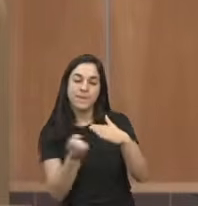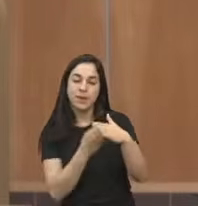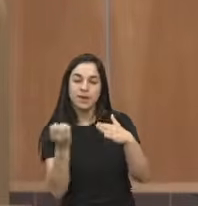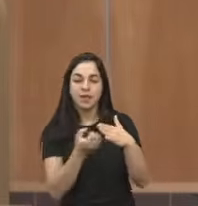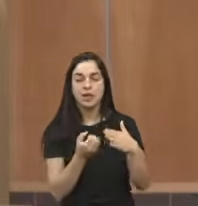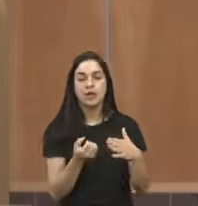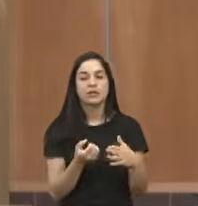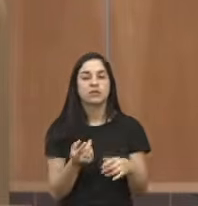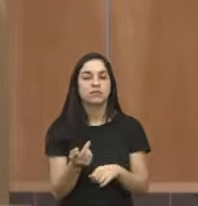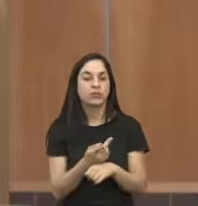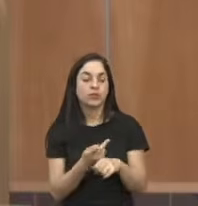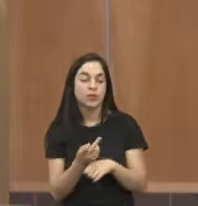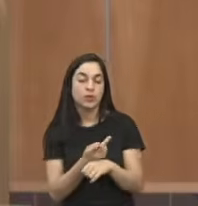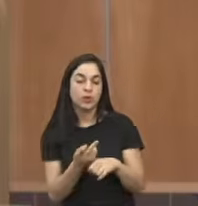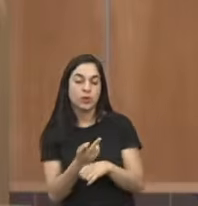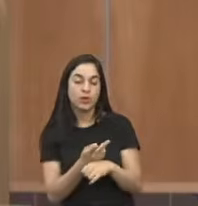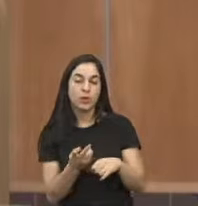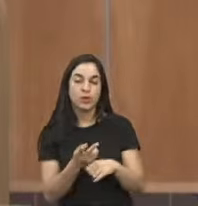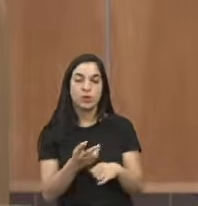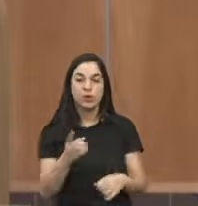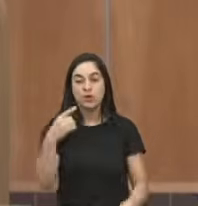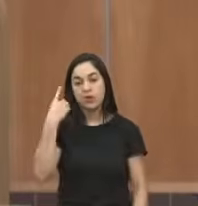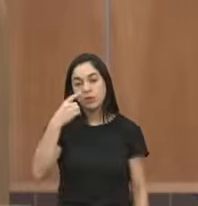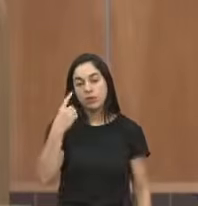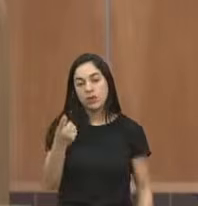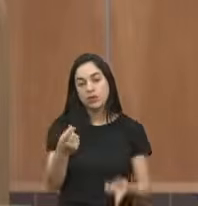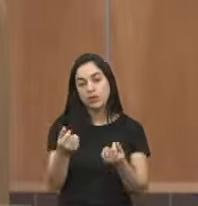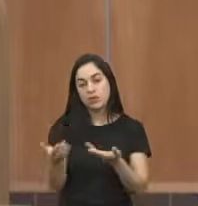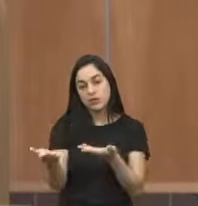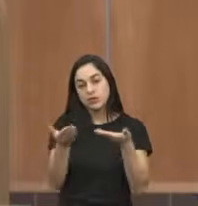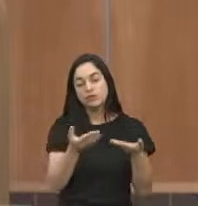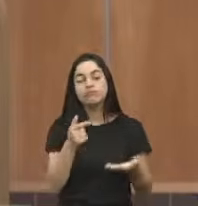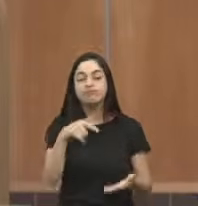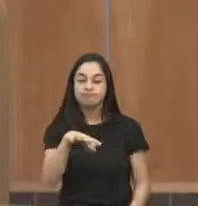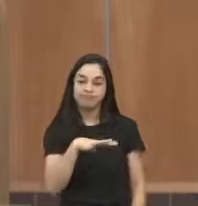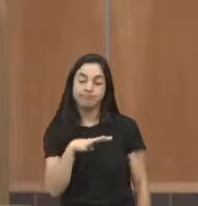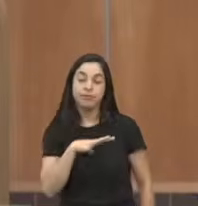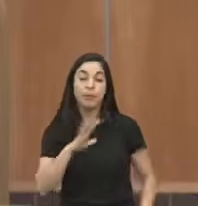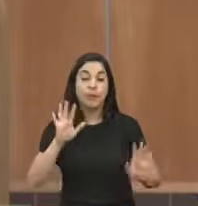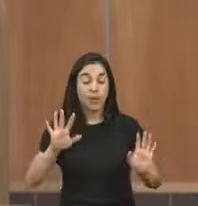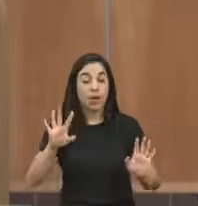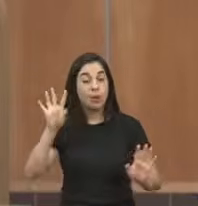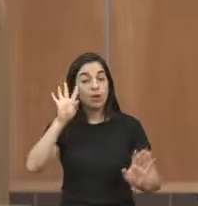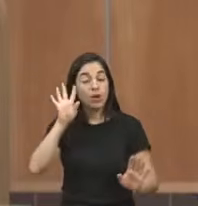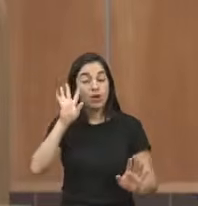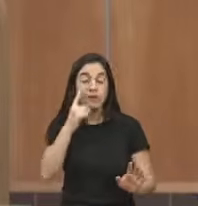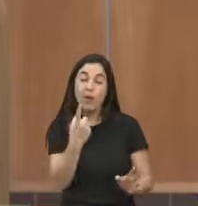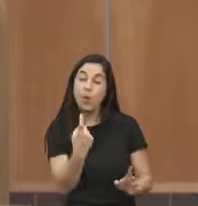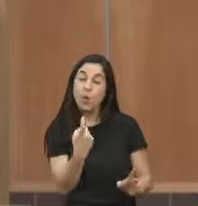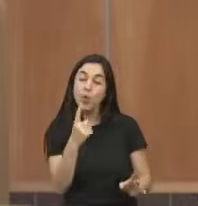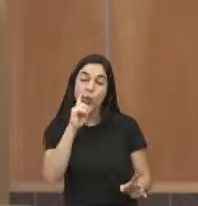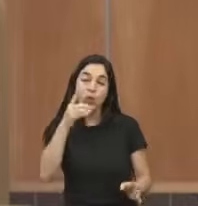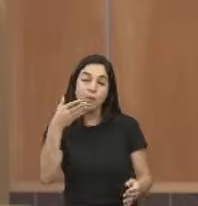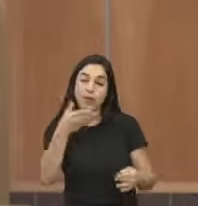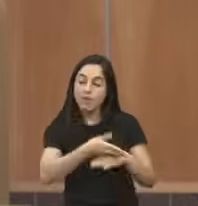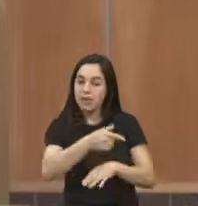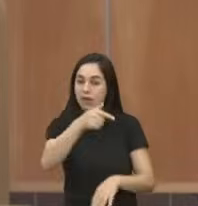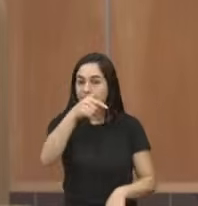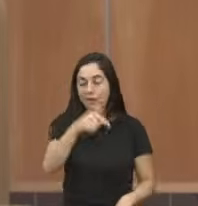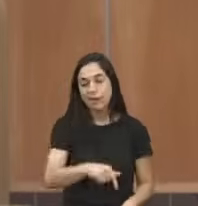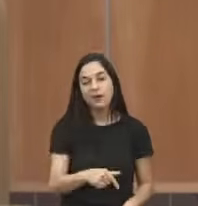para o município. E a gente, na quarta-feira, que é o nosso dia para ficar aqui nessa casa, para estarmos